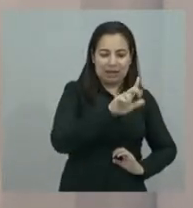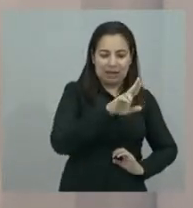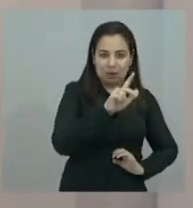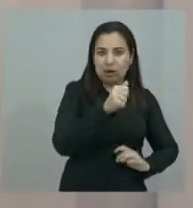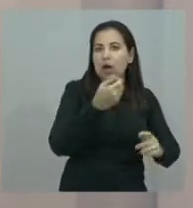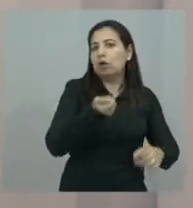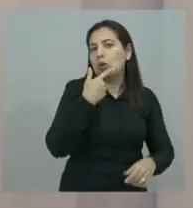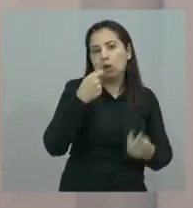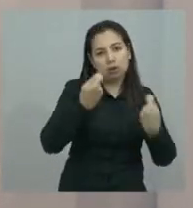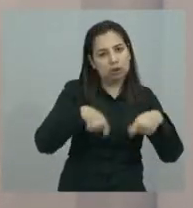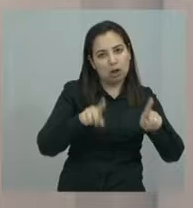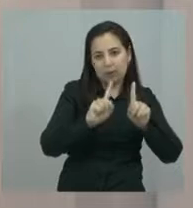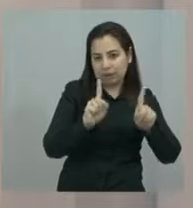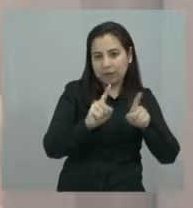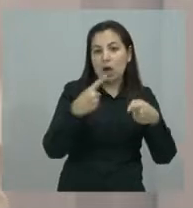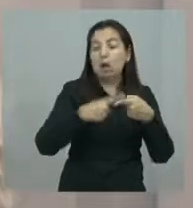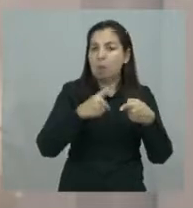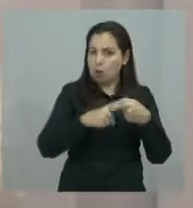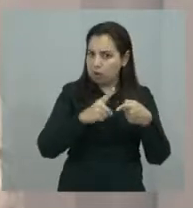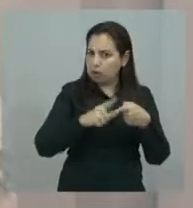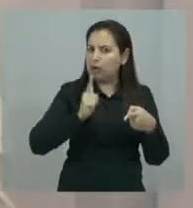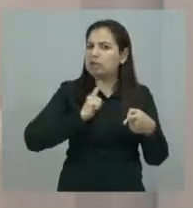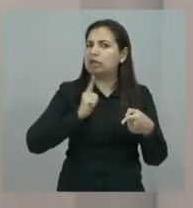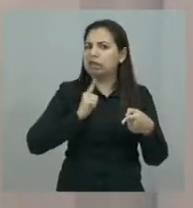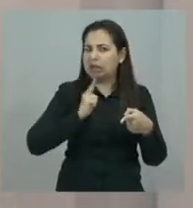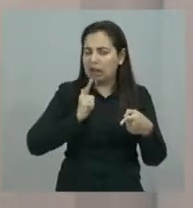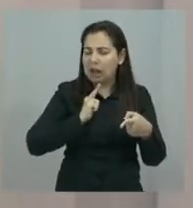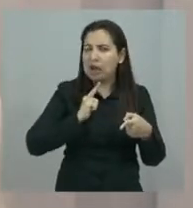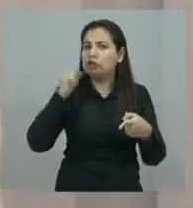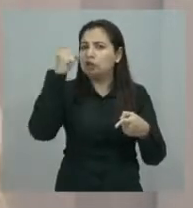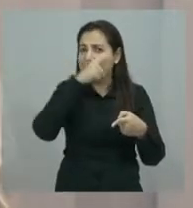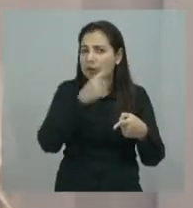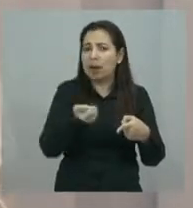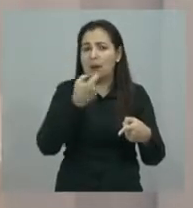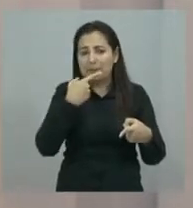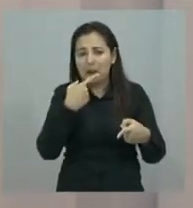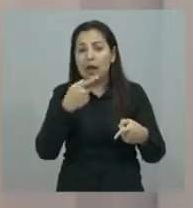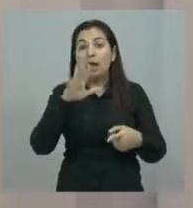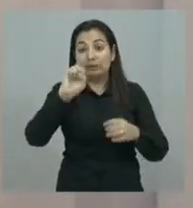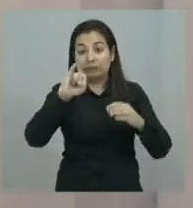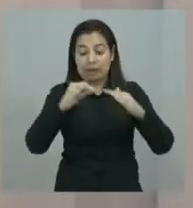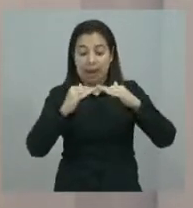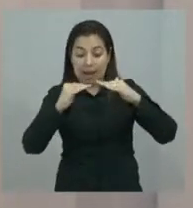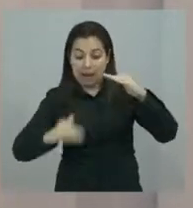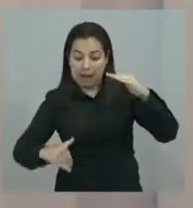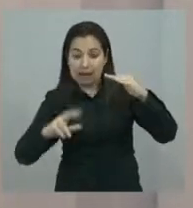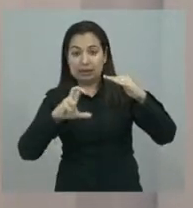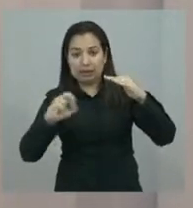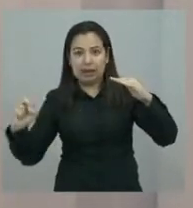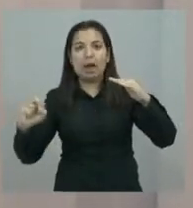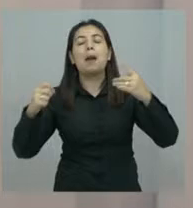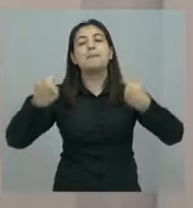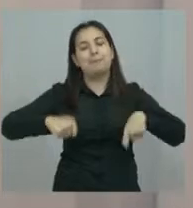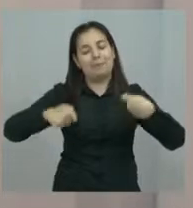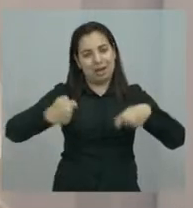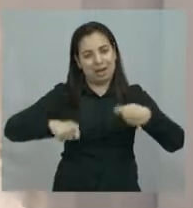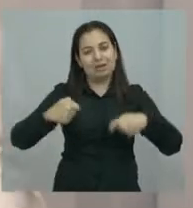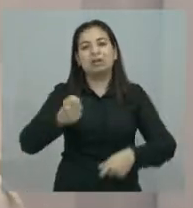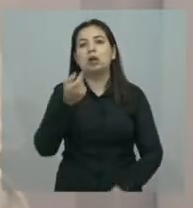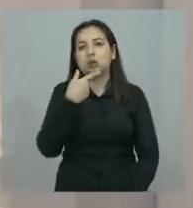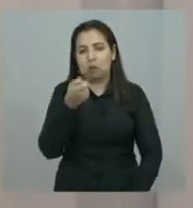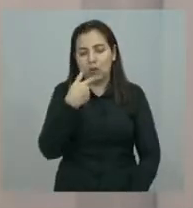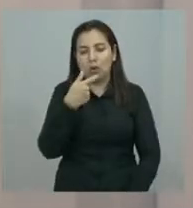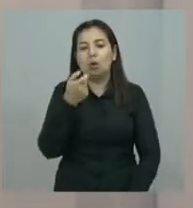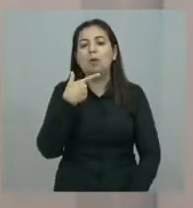efeitos colaterais que são ainda fortíssimos, mesmo com todo o avanço, certo? Abaixo de 500, aí já é necessário tomar para que o